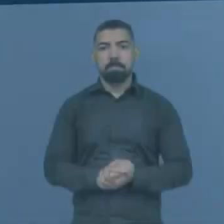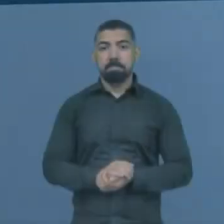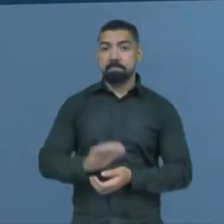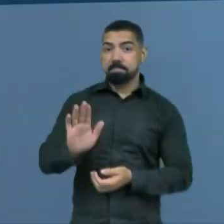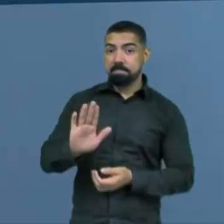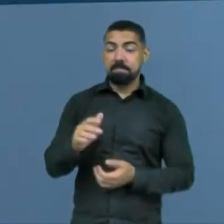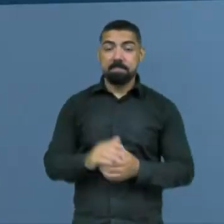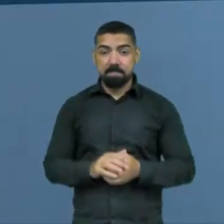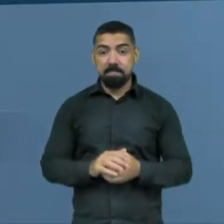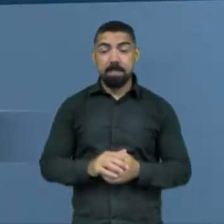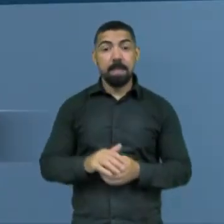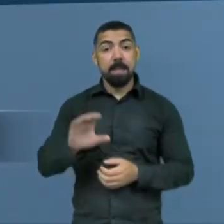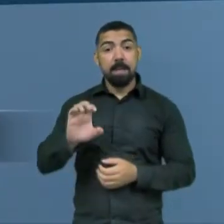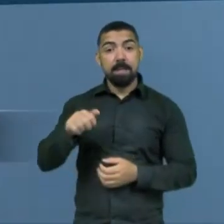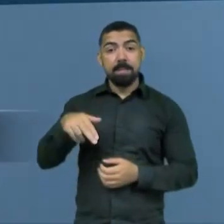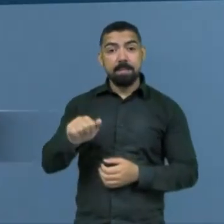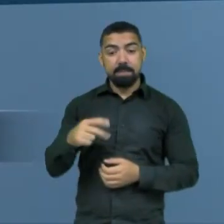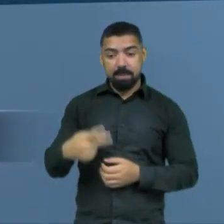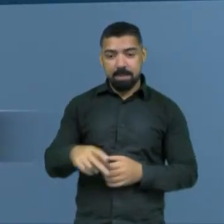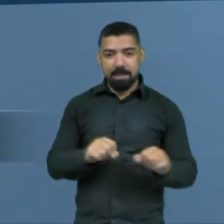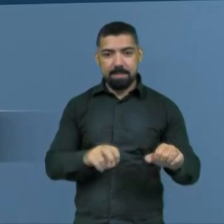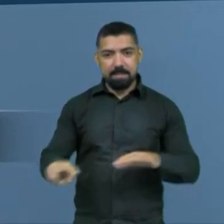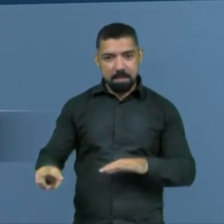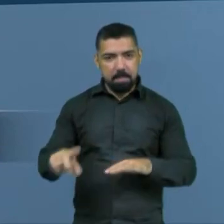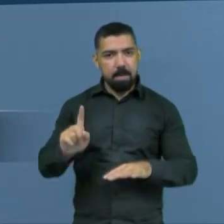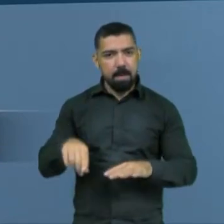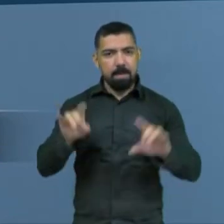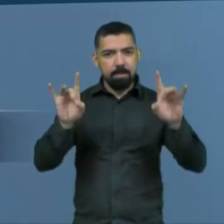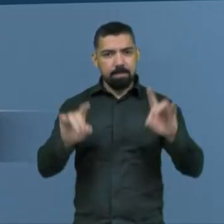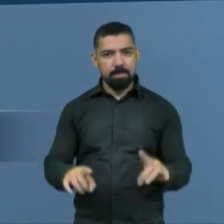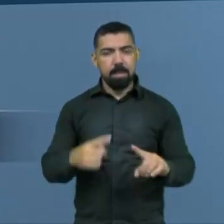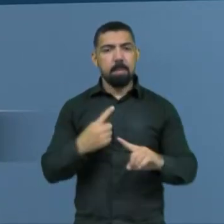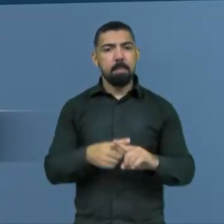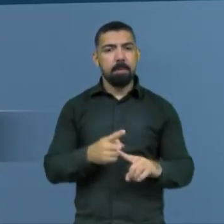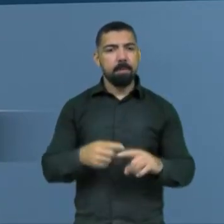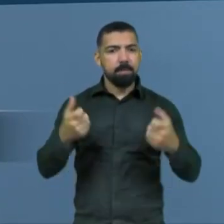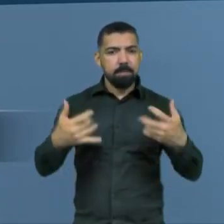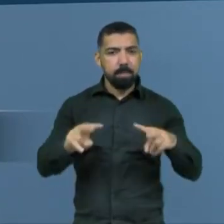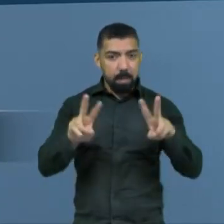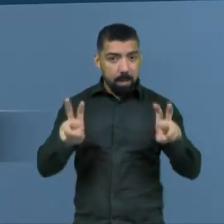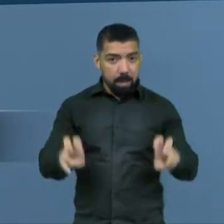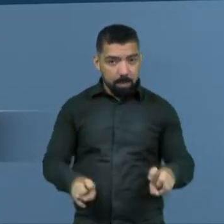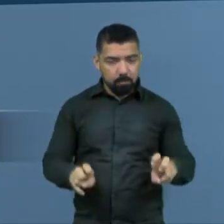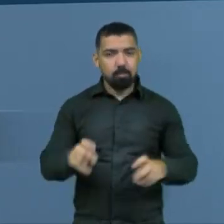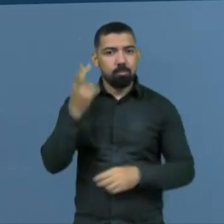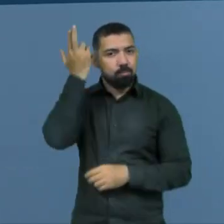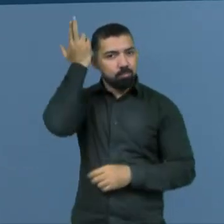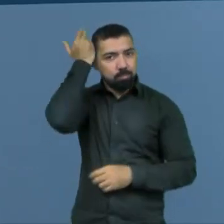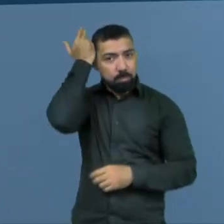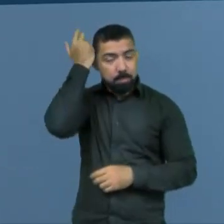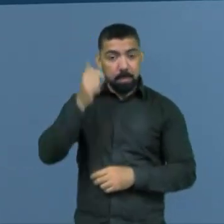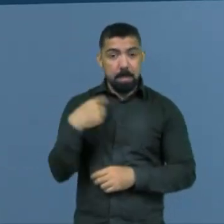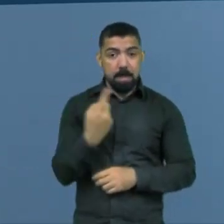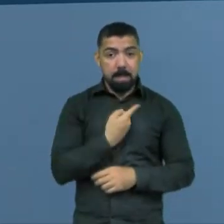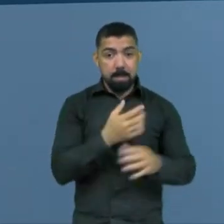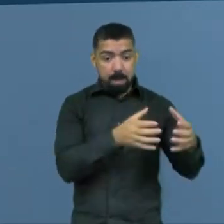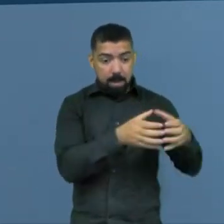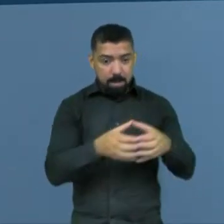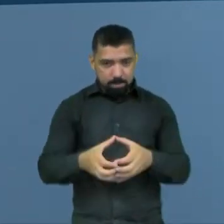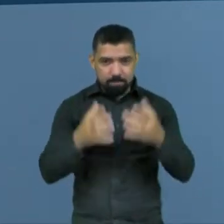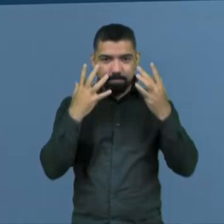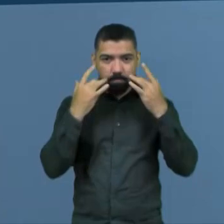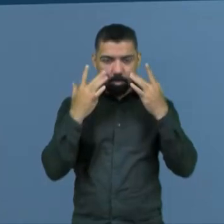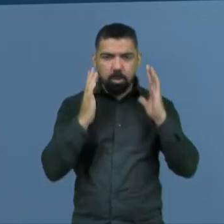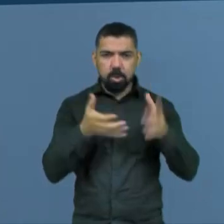em cena desta semana é especial também, falando da Páscoa. A gente recebe um grupo de teatro que há mais de 20